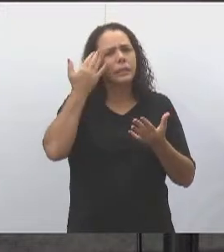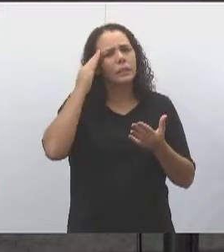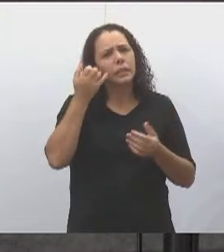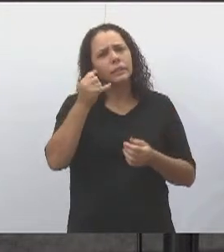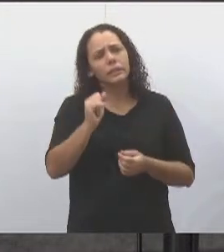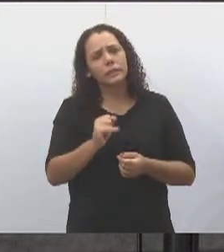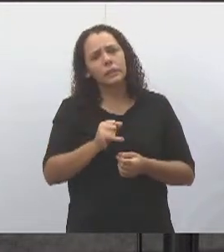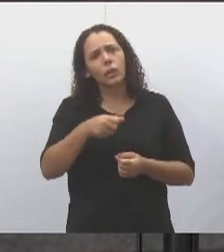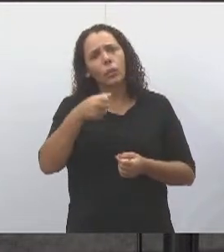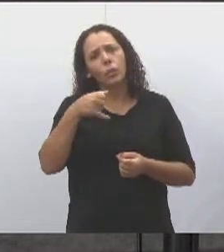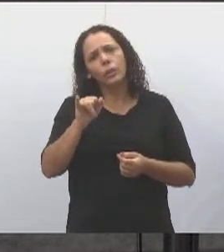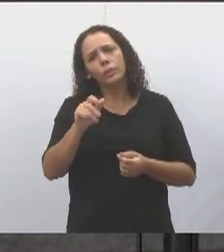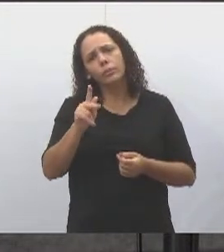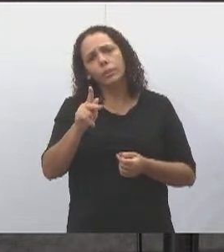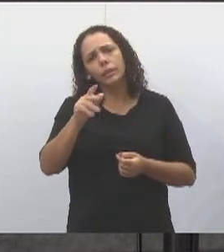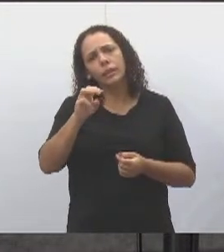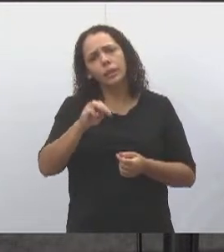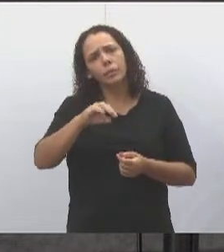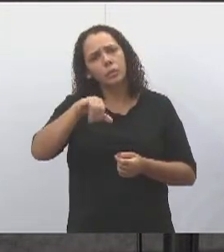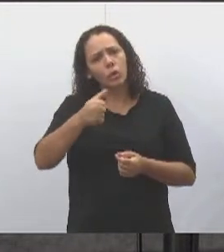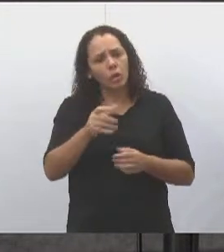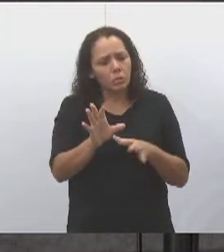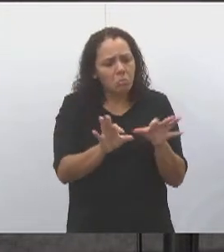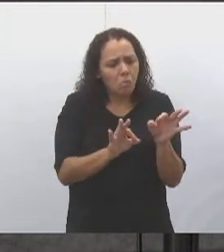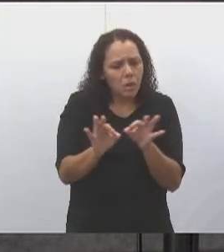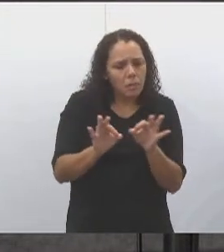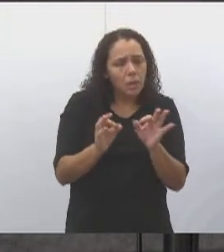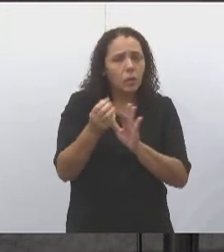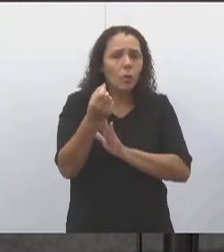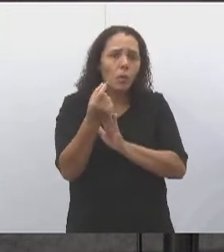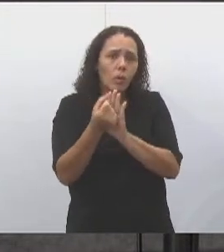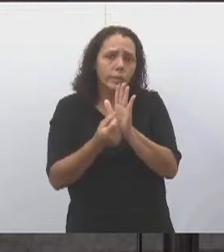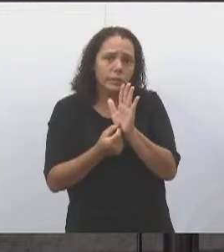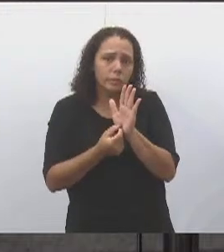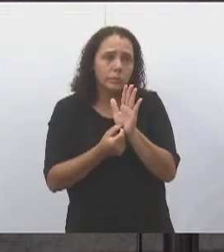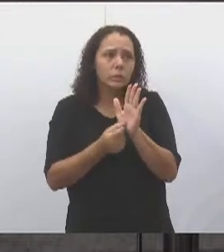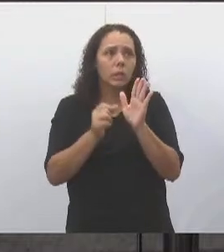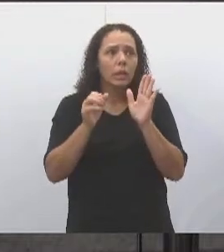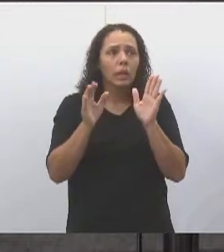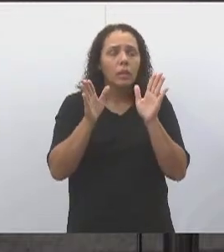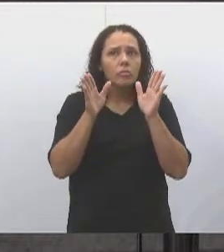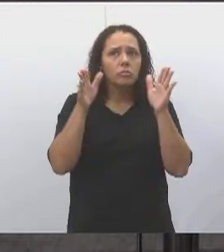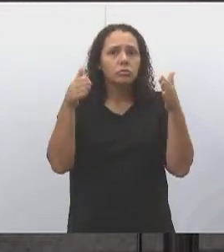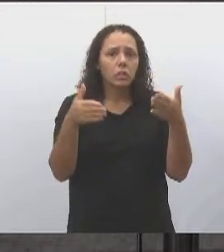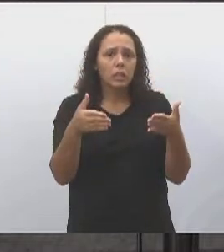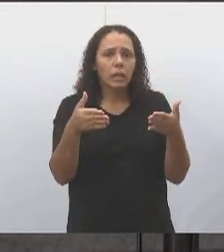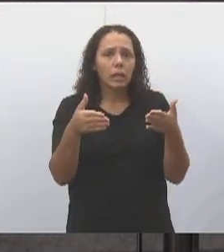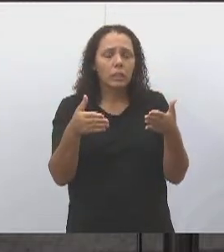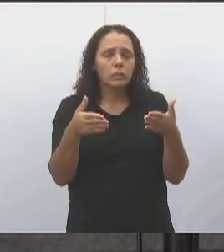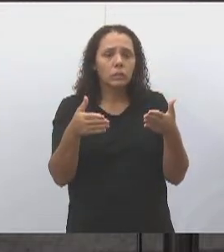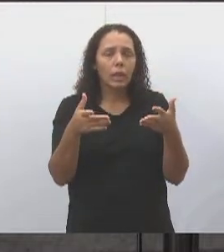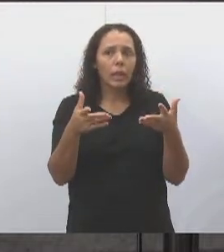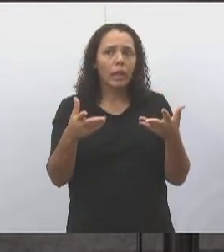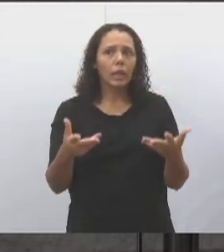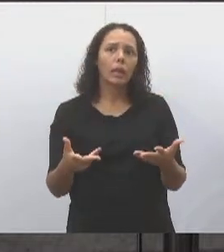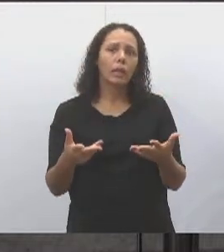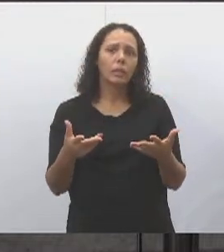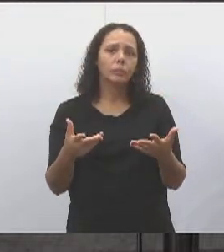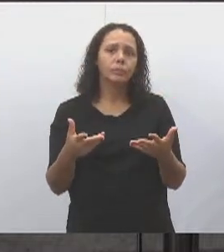fez alguma previsão orçamentária com relação à receita